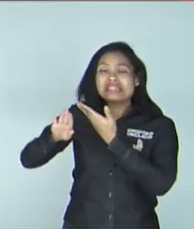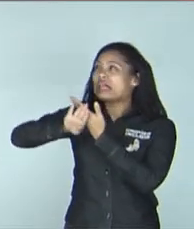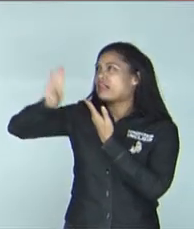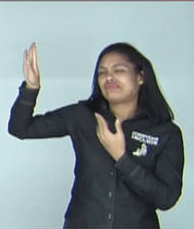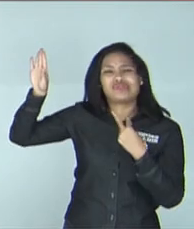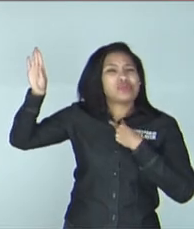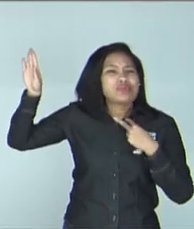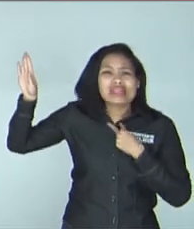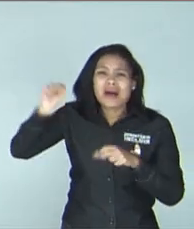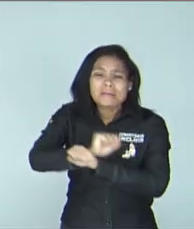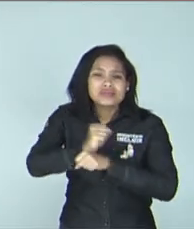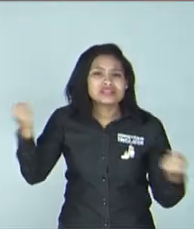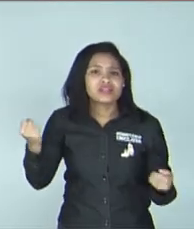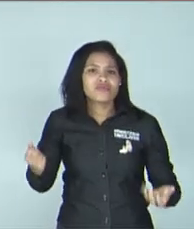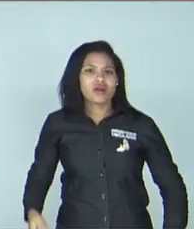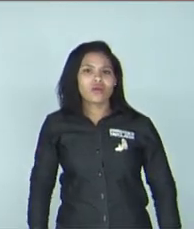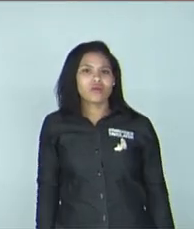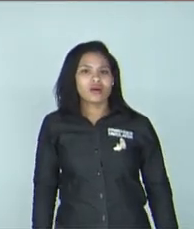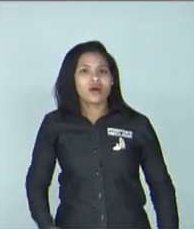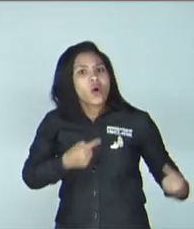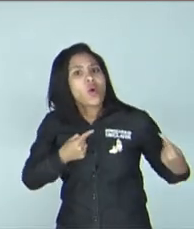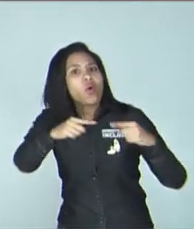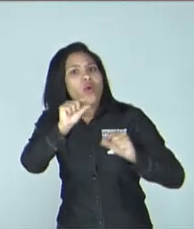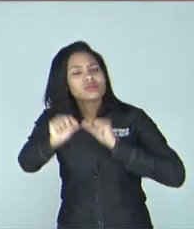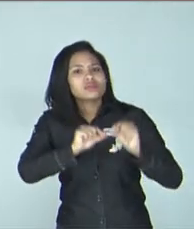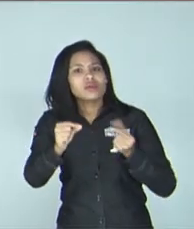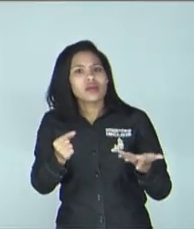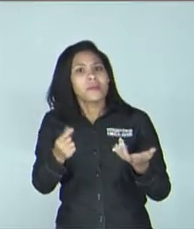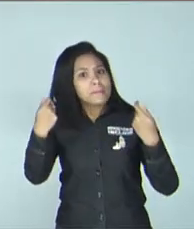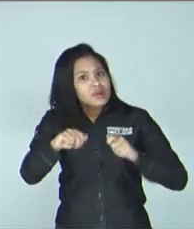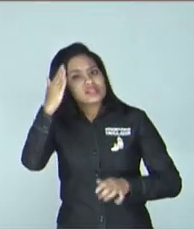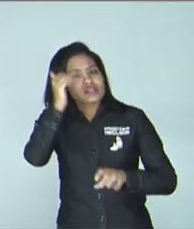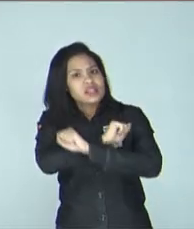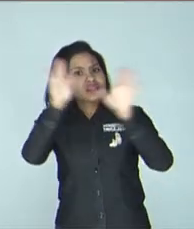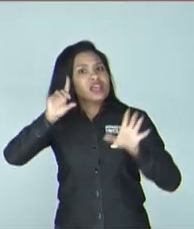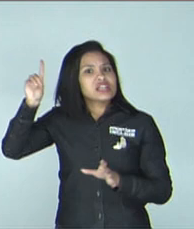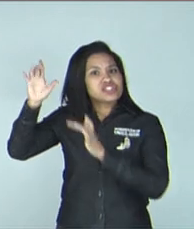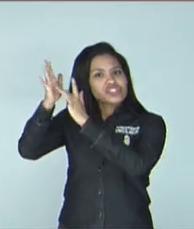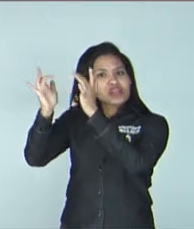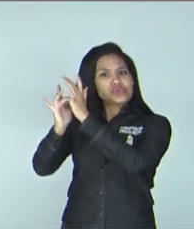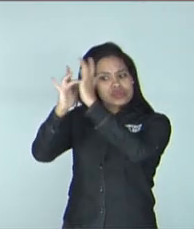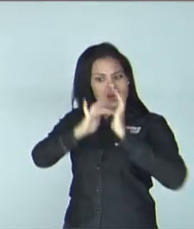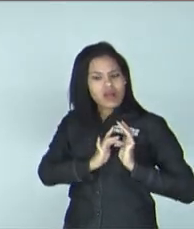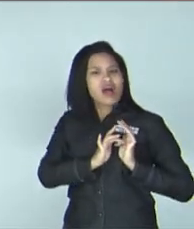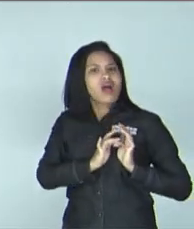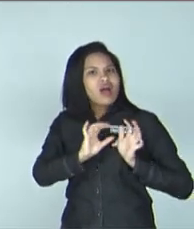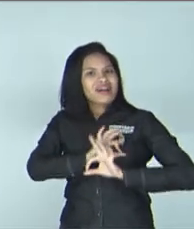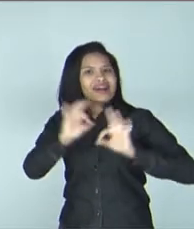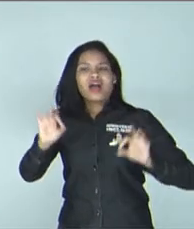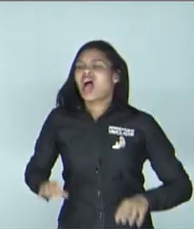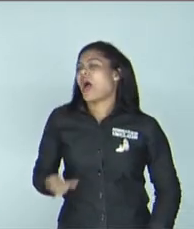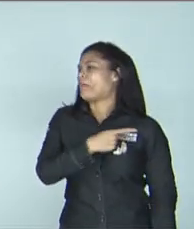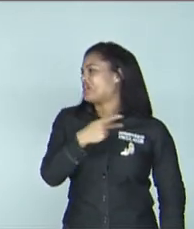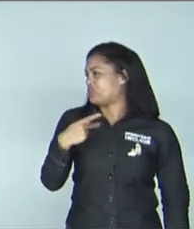que vir sobre a tua vida para você entender que com jesus a gente vive muito melhor ah ah não tem gente que vive muito bem não tem